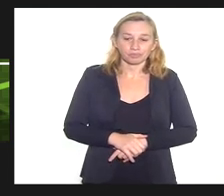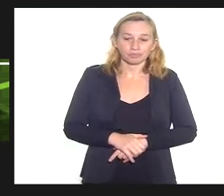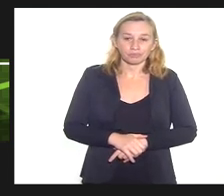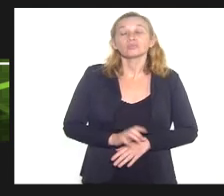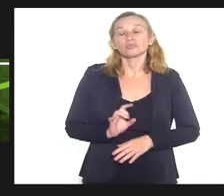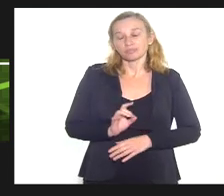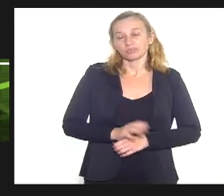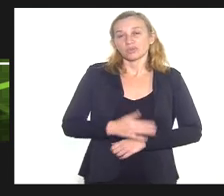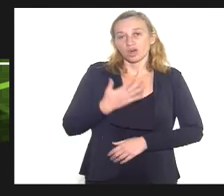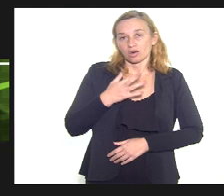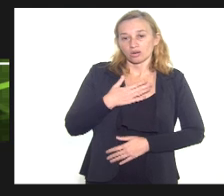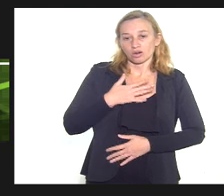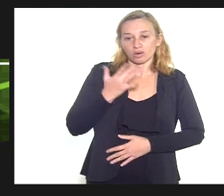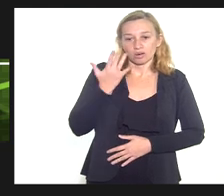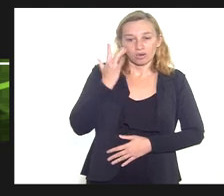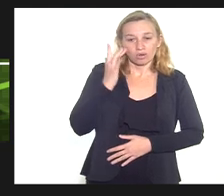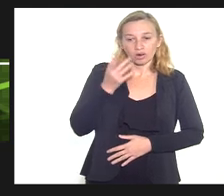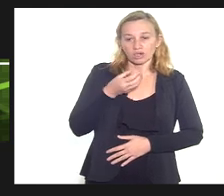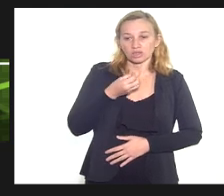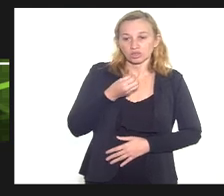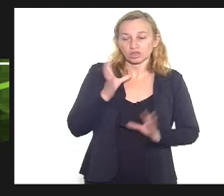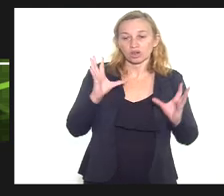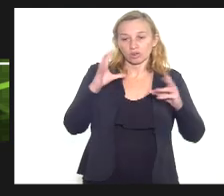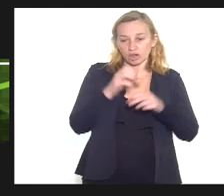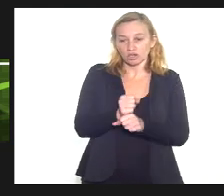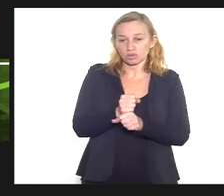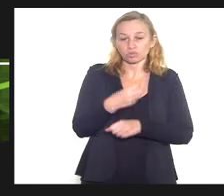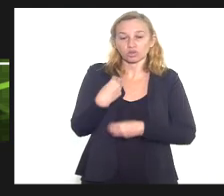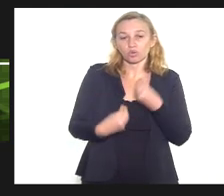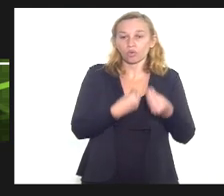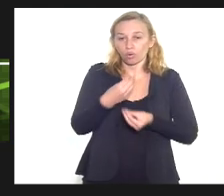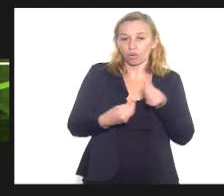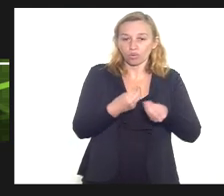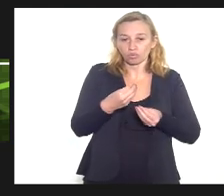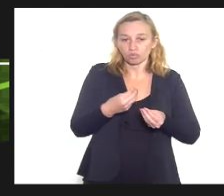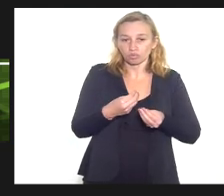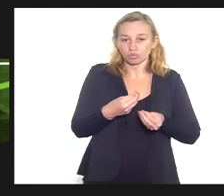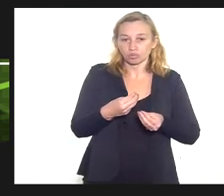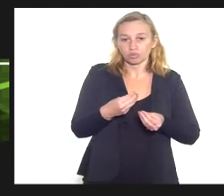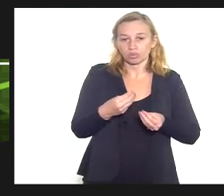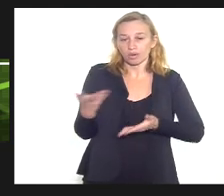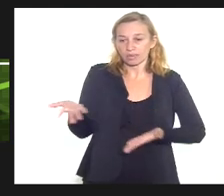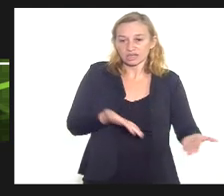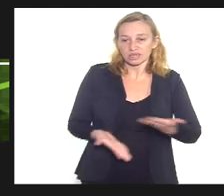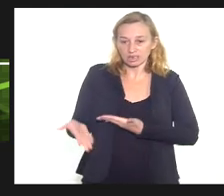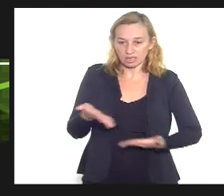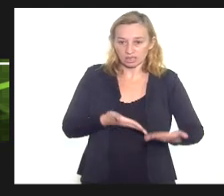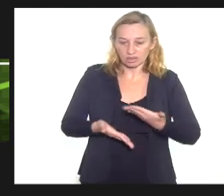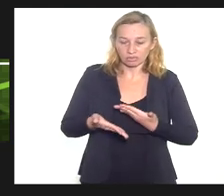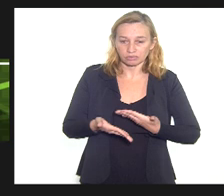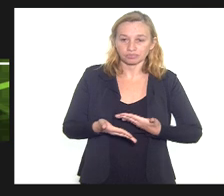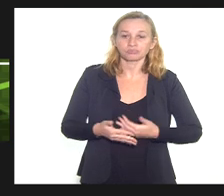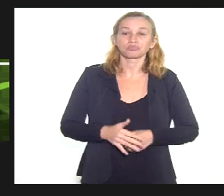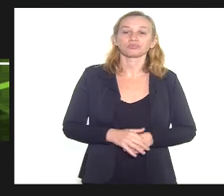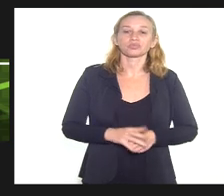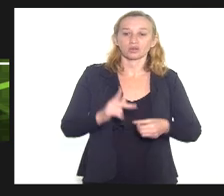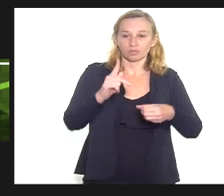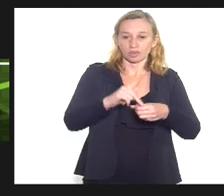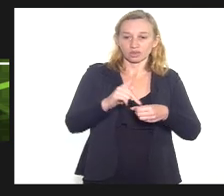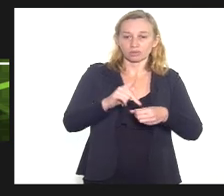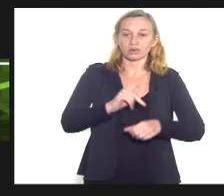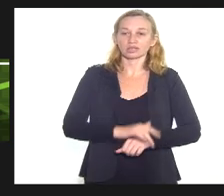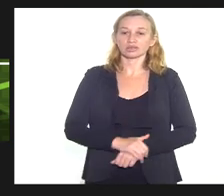Eu acho que esse é um bom resumo de como ocorre o procedimento no âmbito da parceria